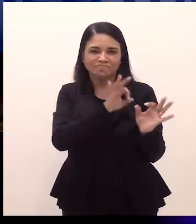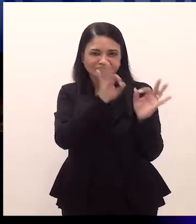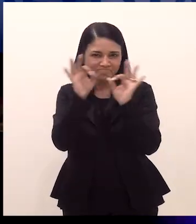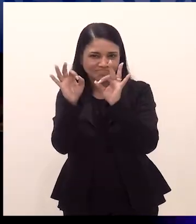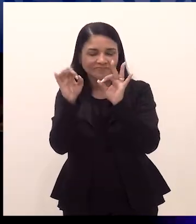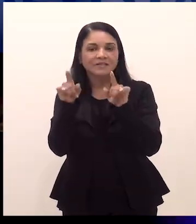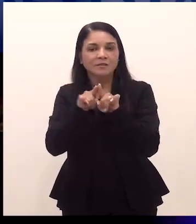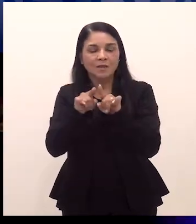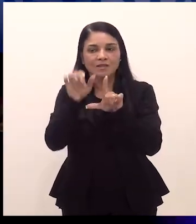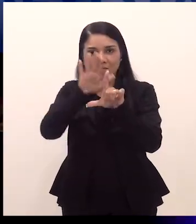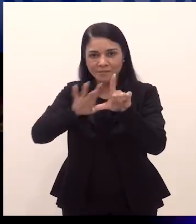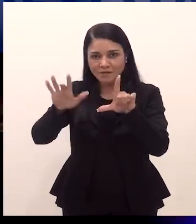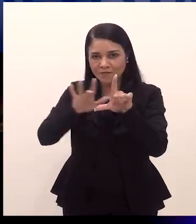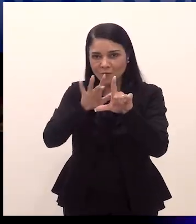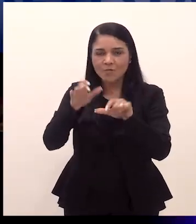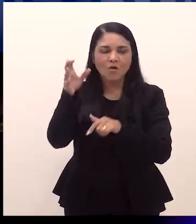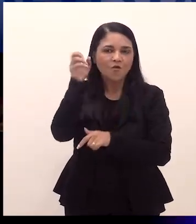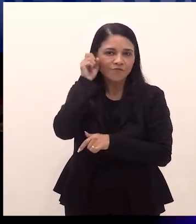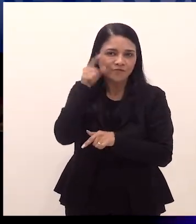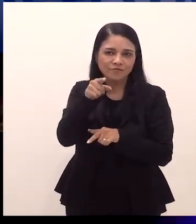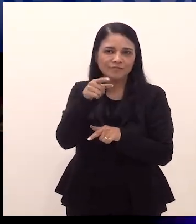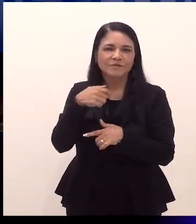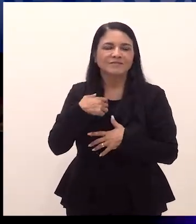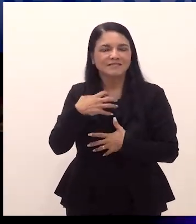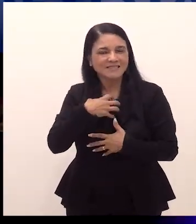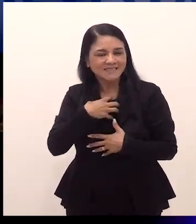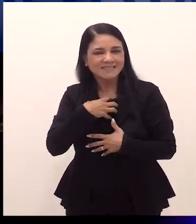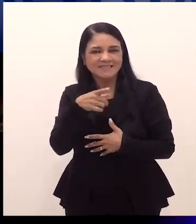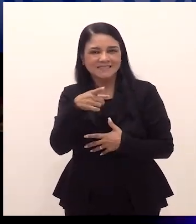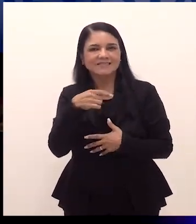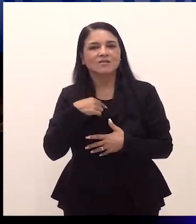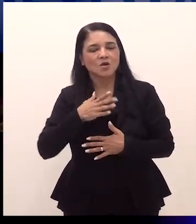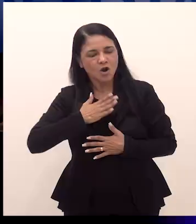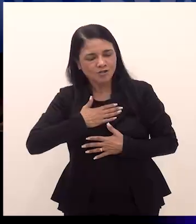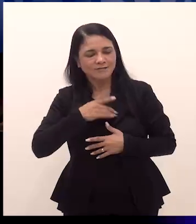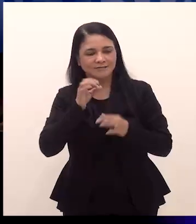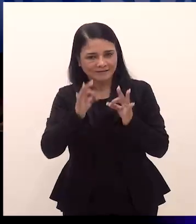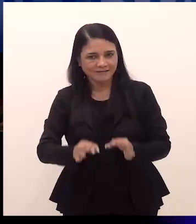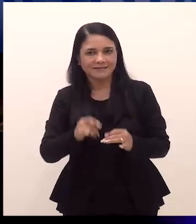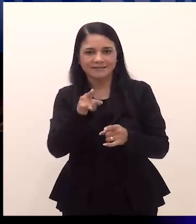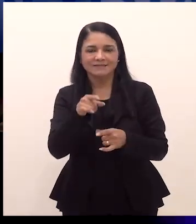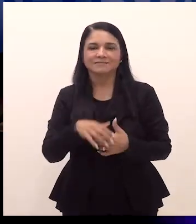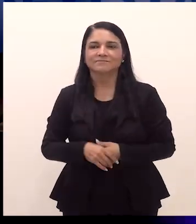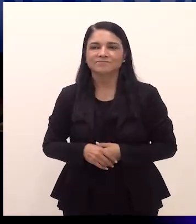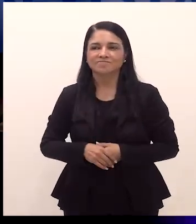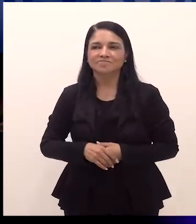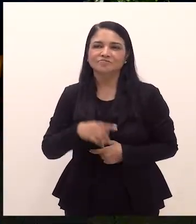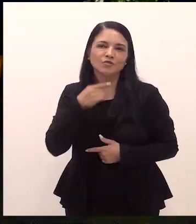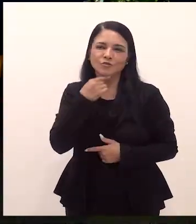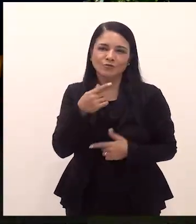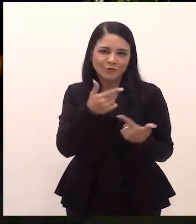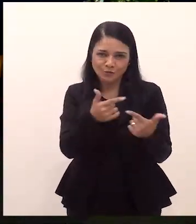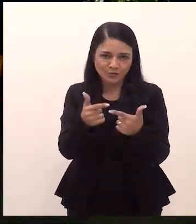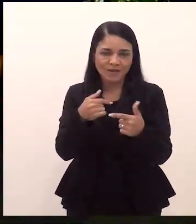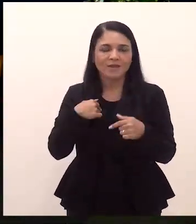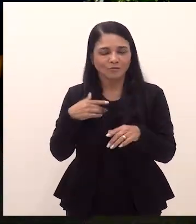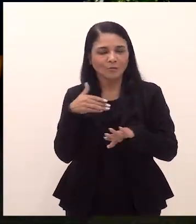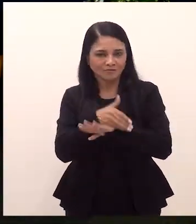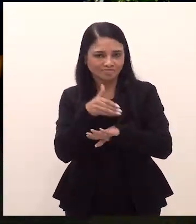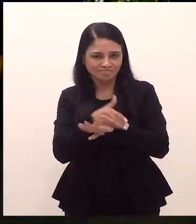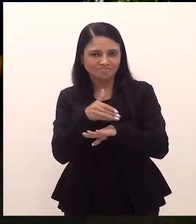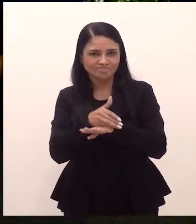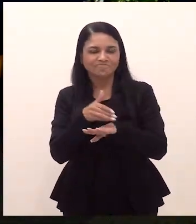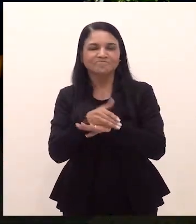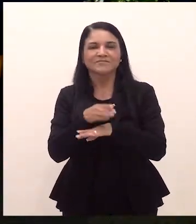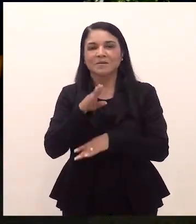autoral e também já vão ouvindo lá nas plataformas para vocês se ambientarem. Eu tenho certeza que todo mundo vai gostar. Eu não tenho a menor